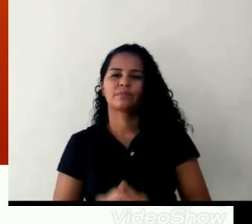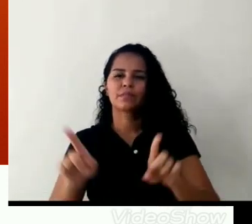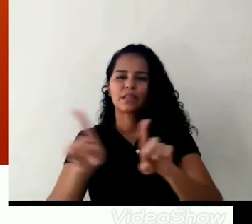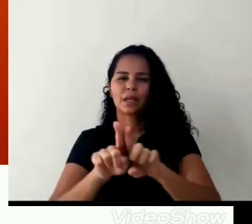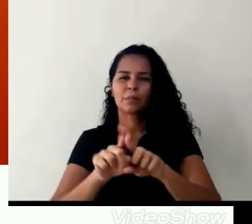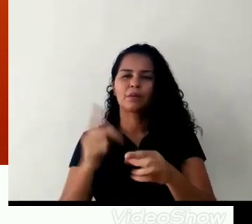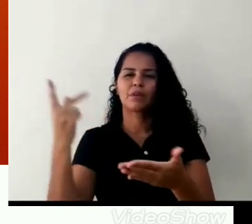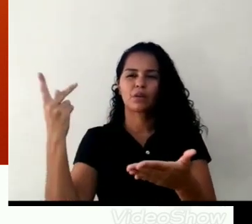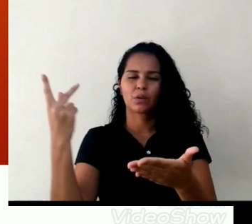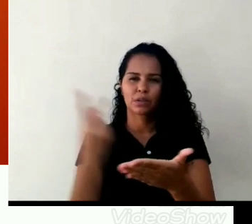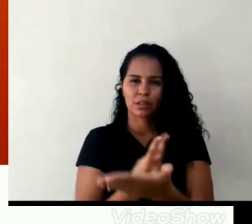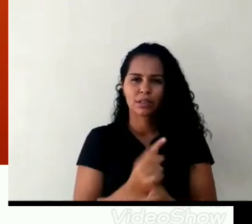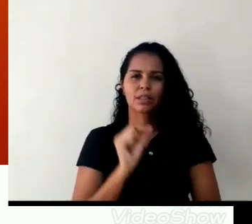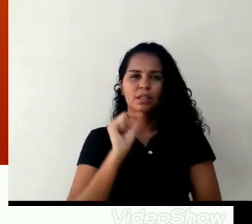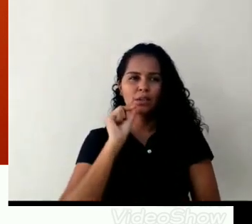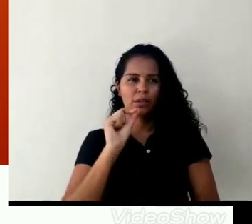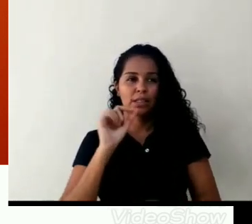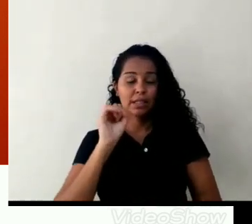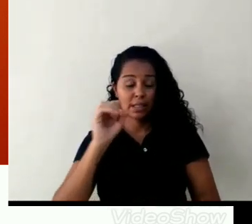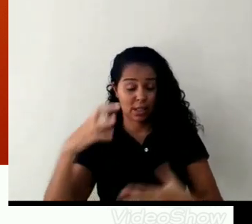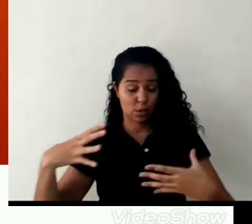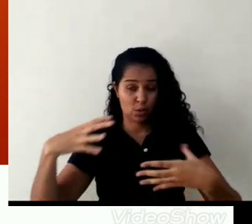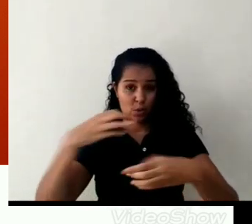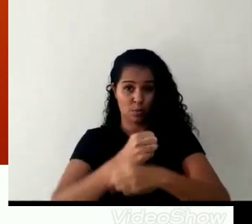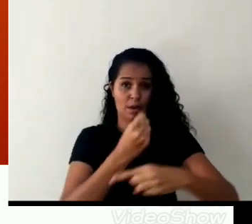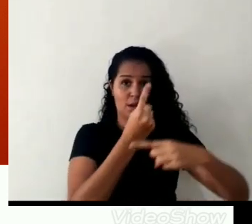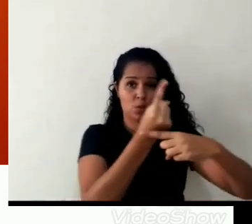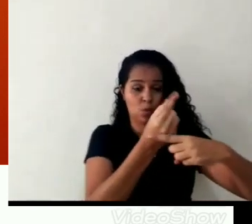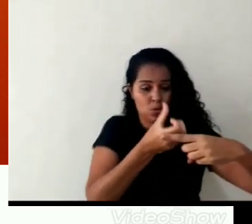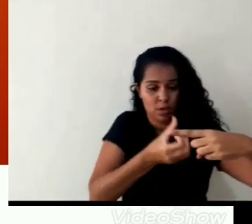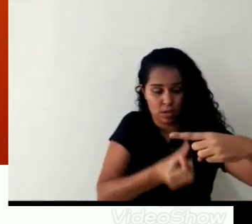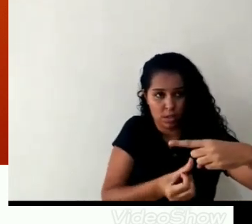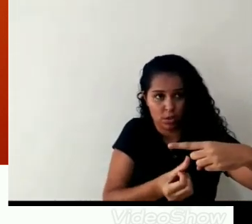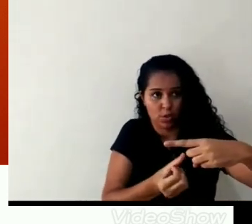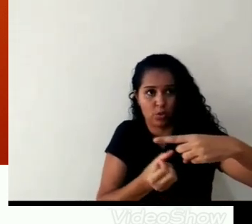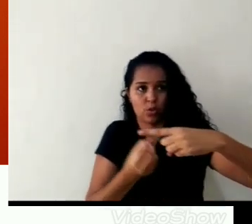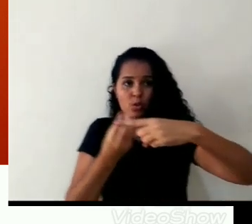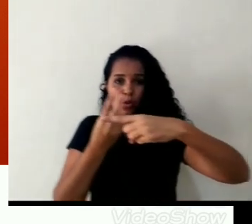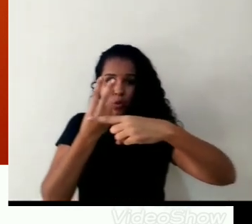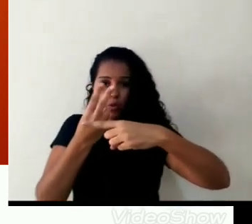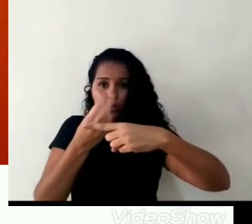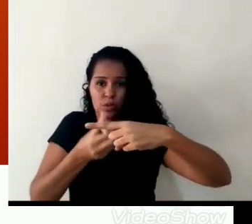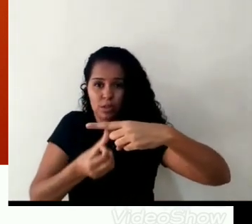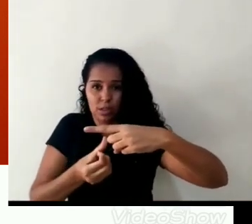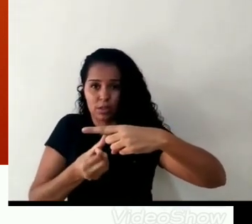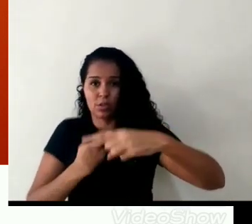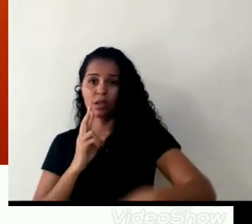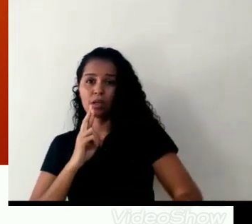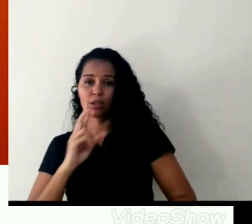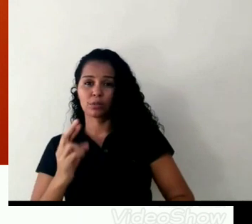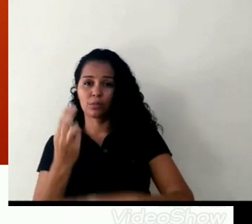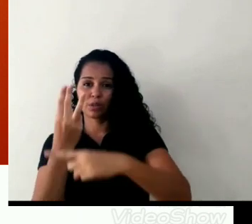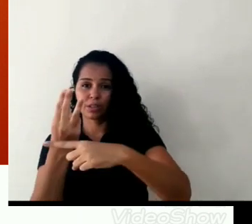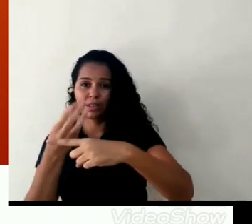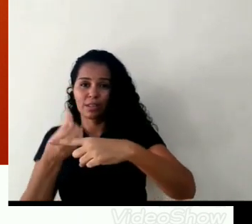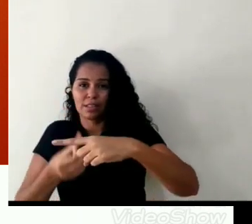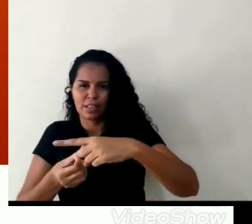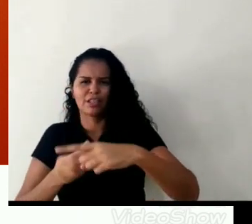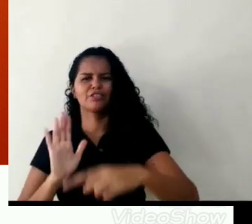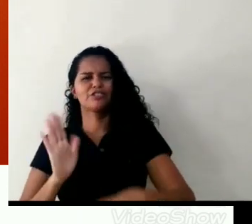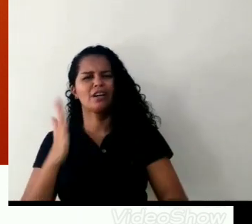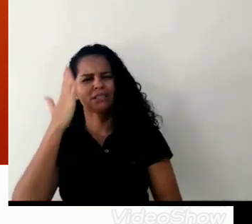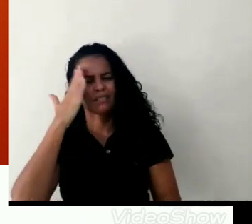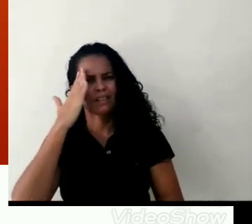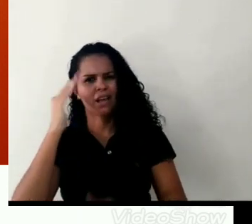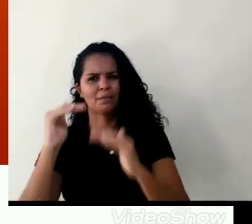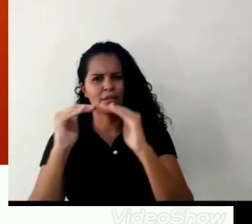somar os numeradores e obter 3 sextos. Essa aí a gente já viu que é equivalente a 1 meio. Isso vai acontecer com muita frequência. Você vai se